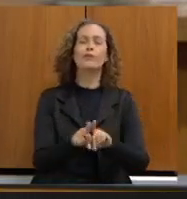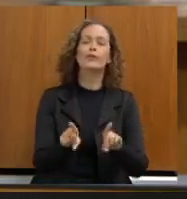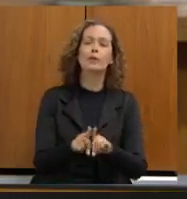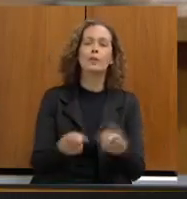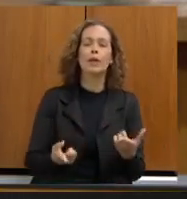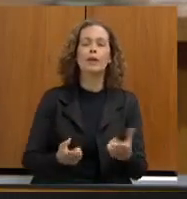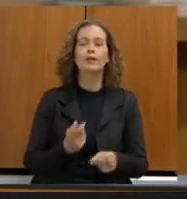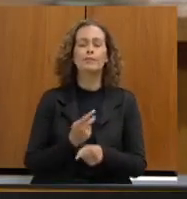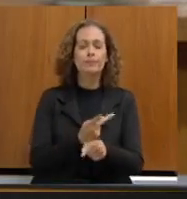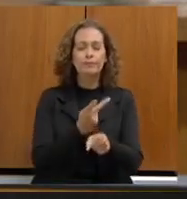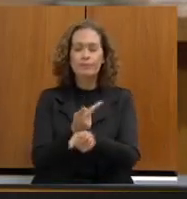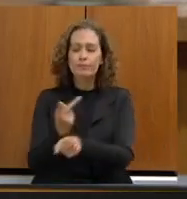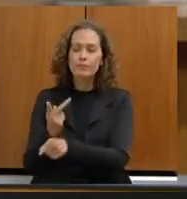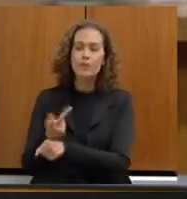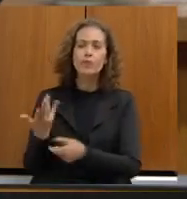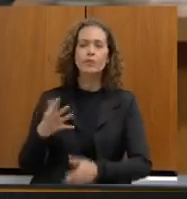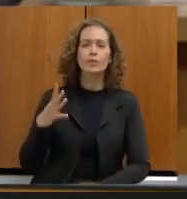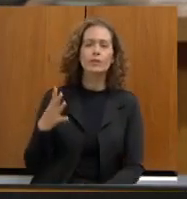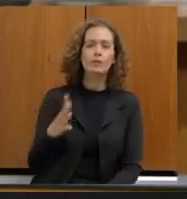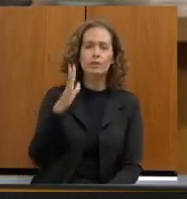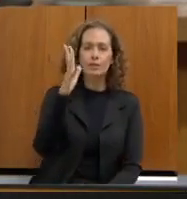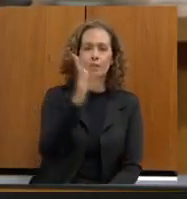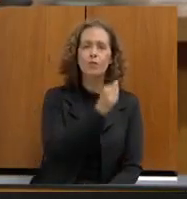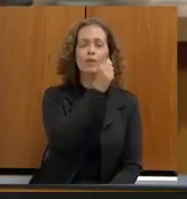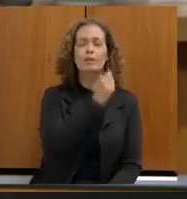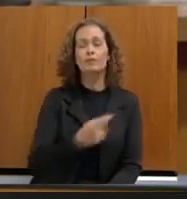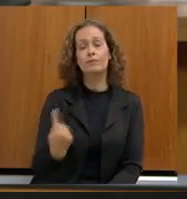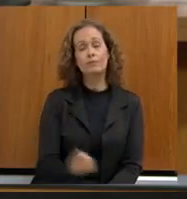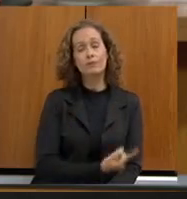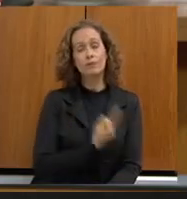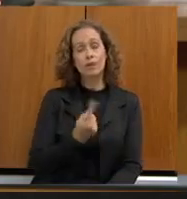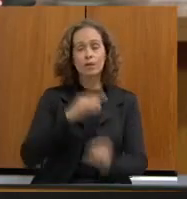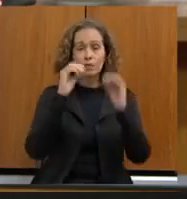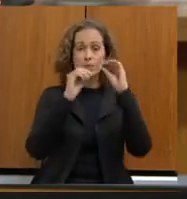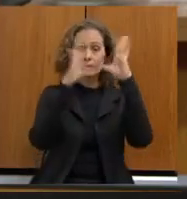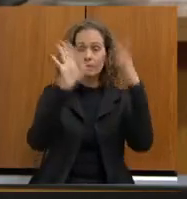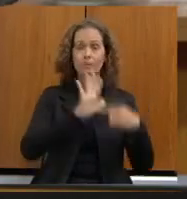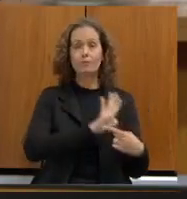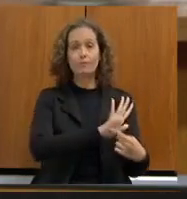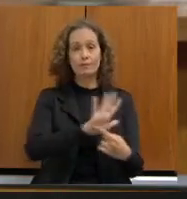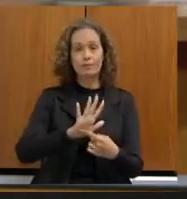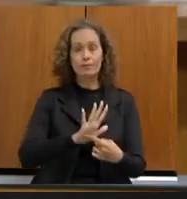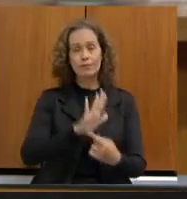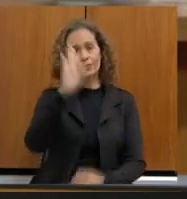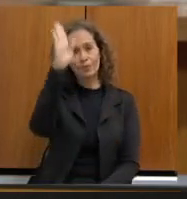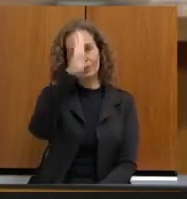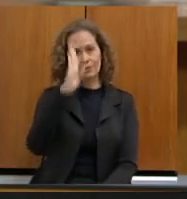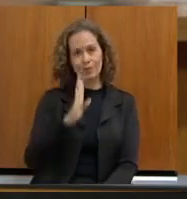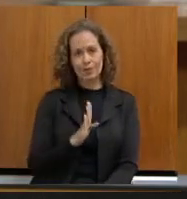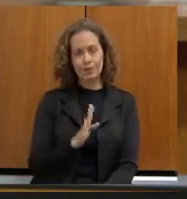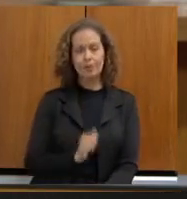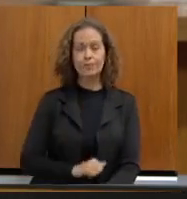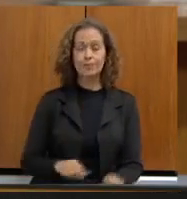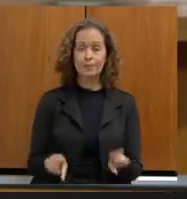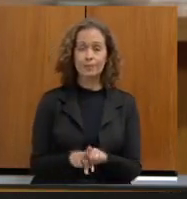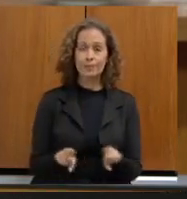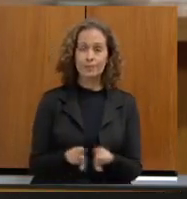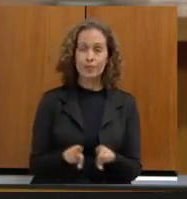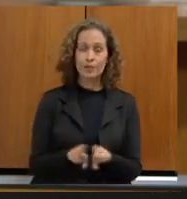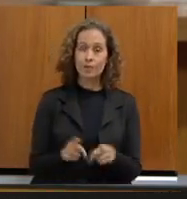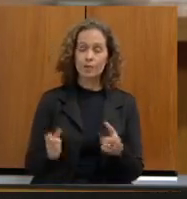buscas e resgate em estruturas colapsadas em que nós levamos o conhecimento para bombeiros de todo o Brasil também